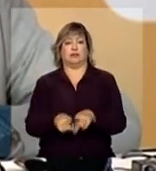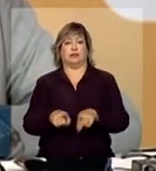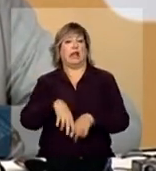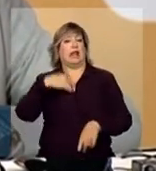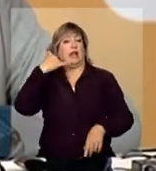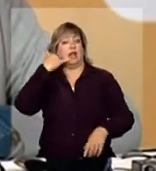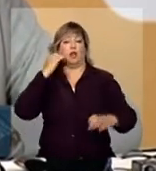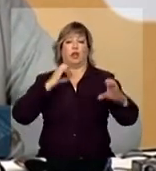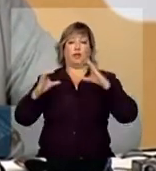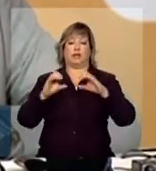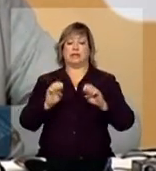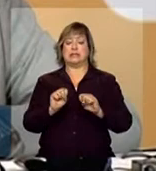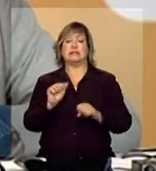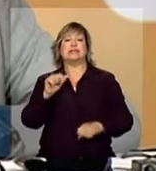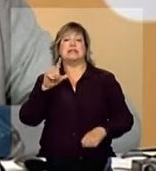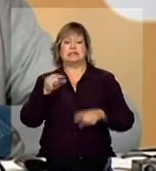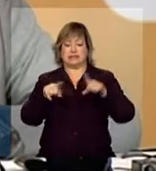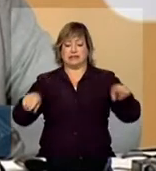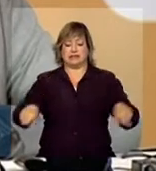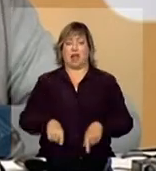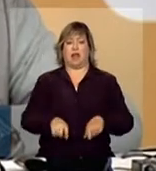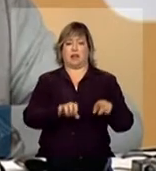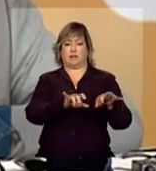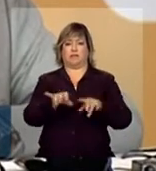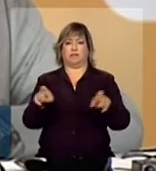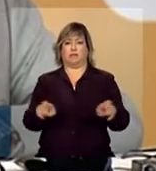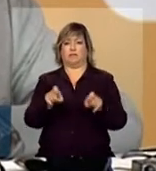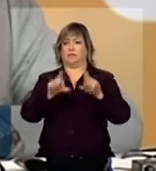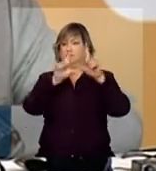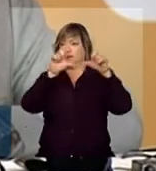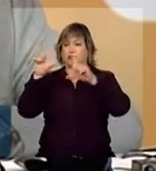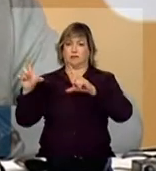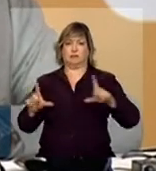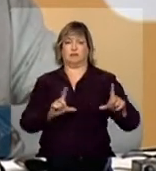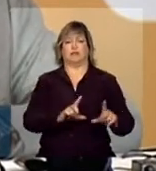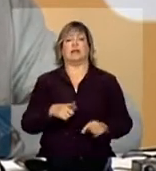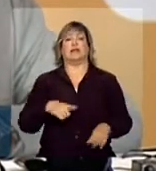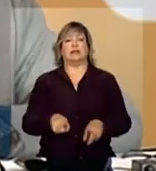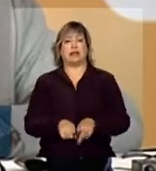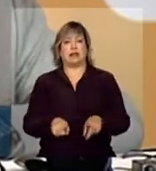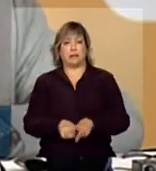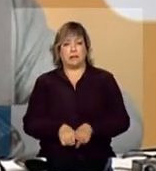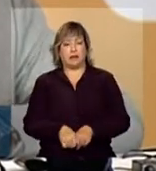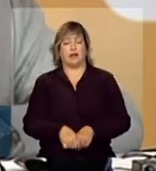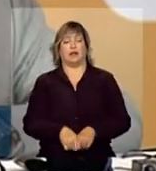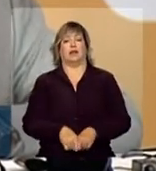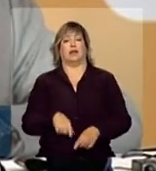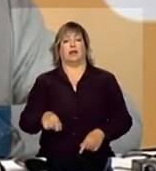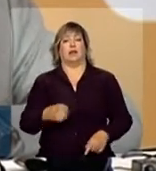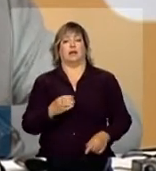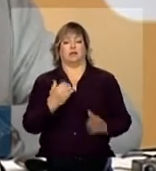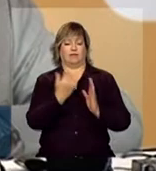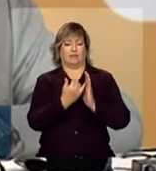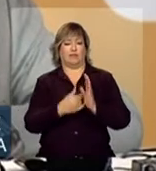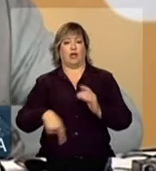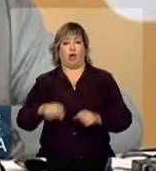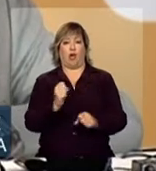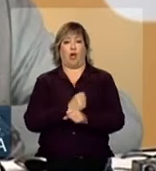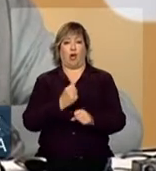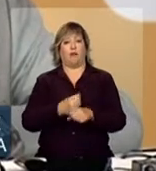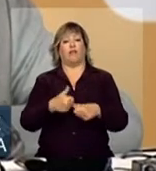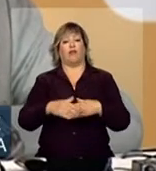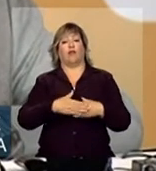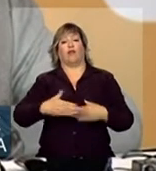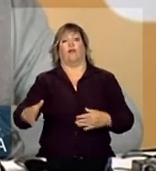sala dos equipamentos, os lugares de abordagem, em alguns momentos, no quadro bastante apertado do cronograma das obras, ficou por